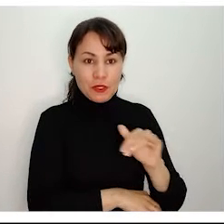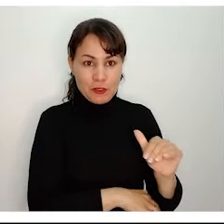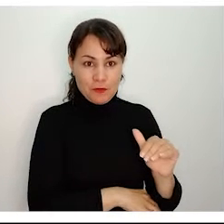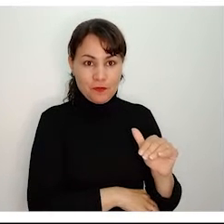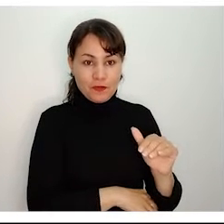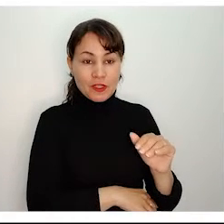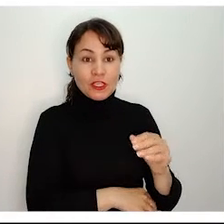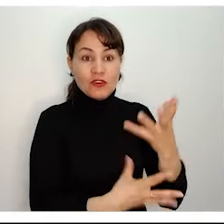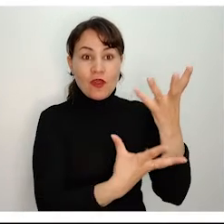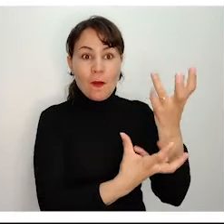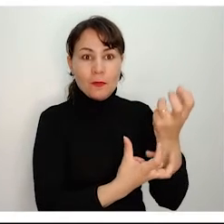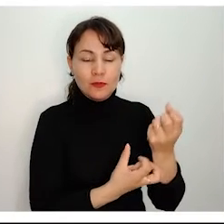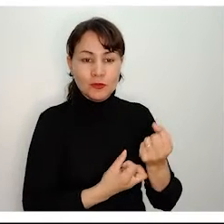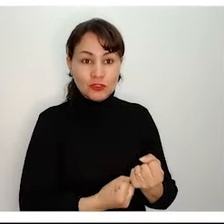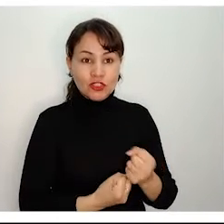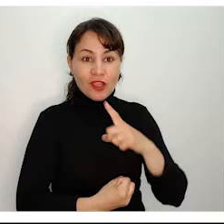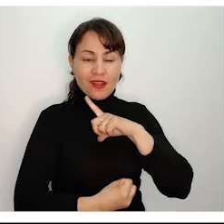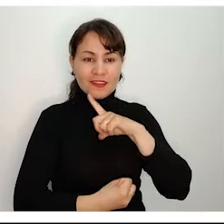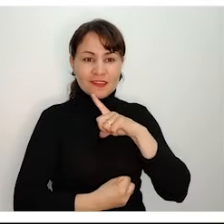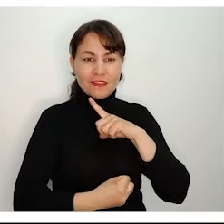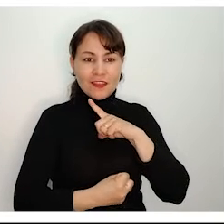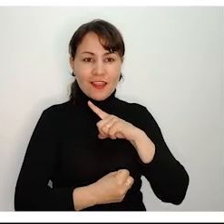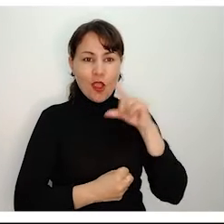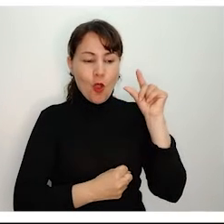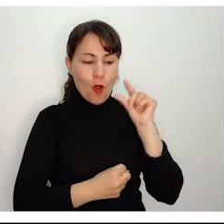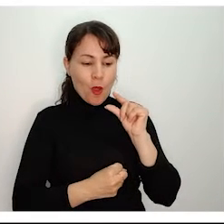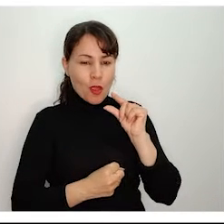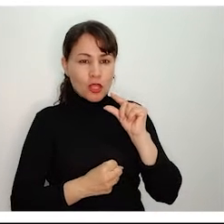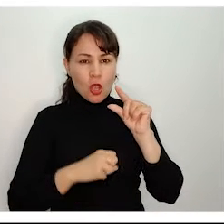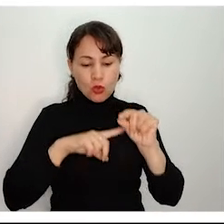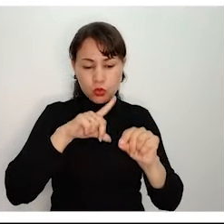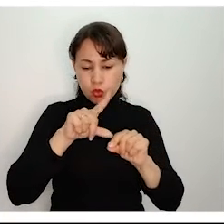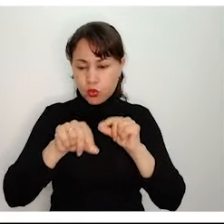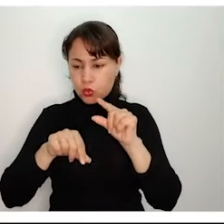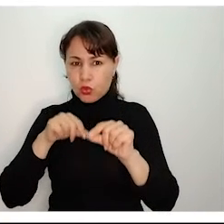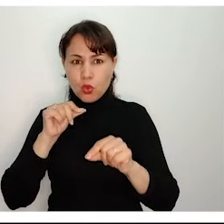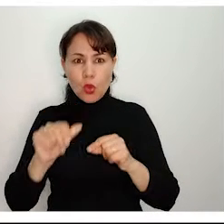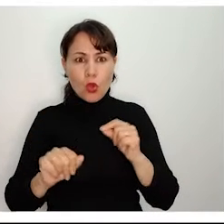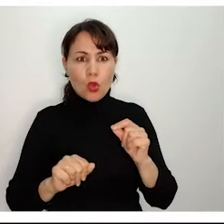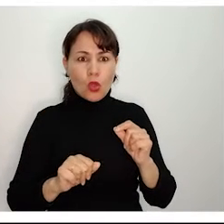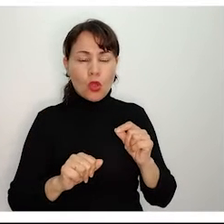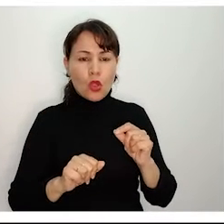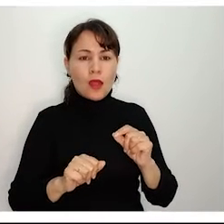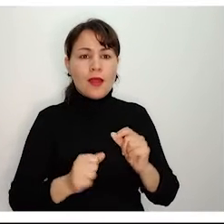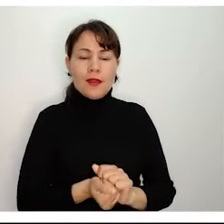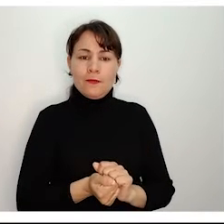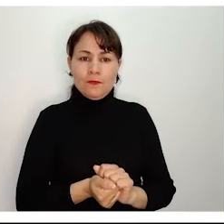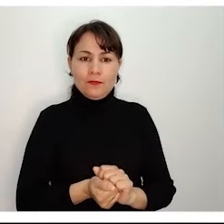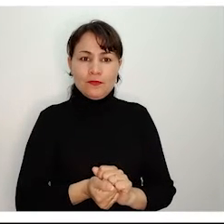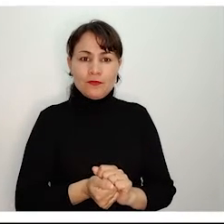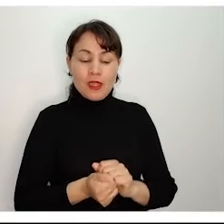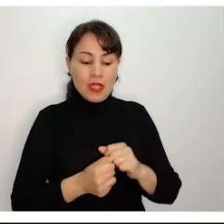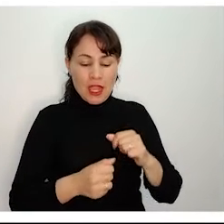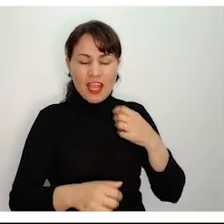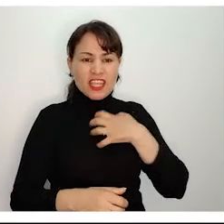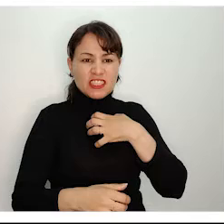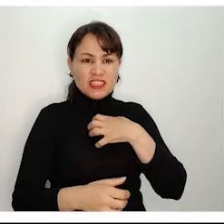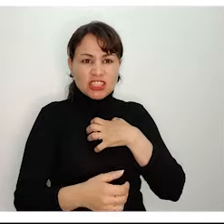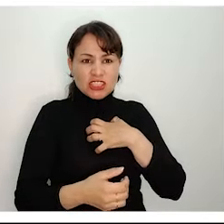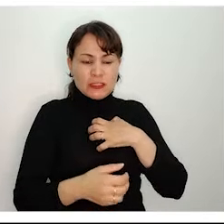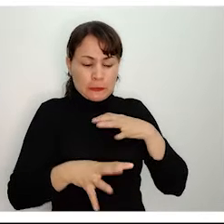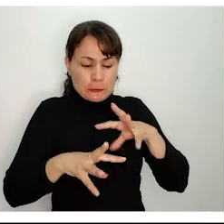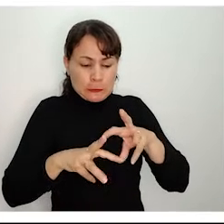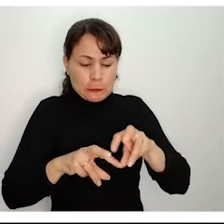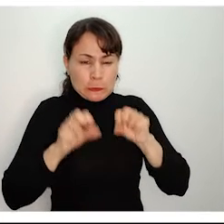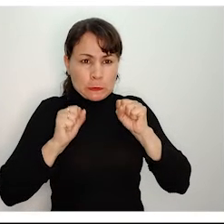desenvolvimento da criança. Isso vai permitir que ela tenha uma menor seletividade tátil. Seletividade tátil é